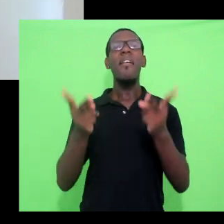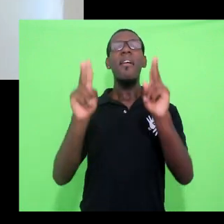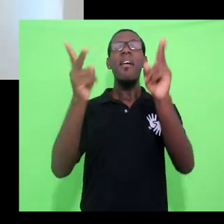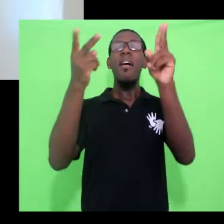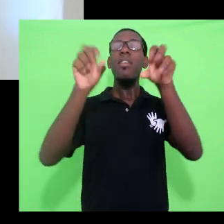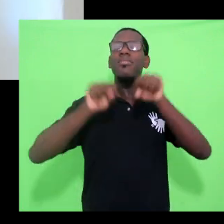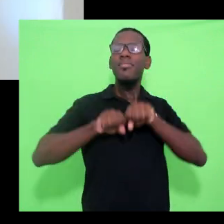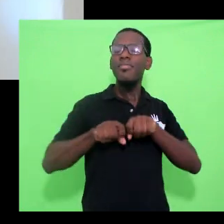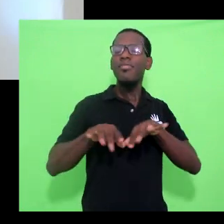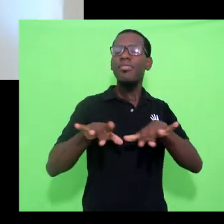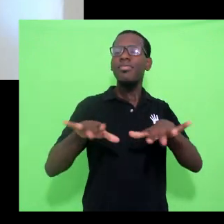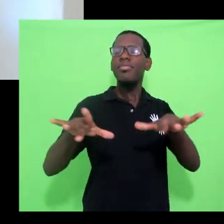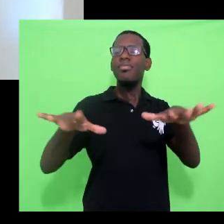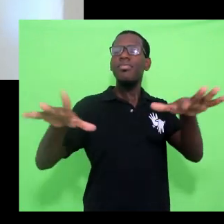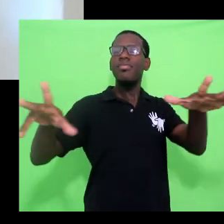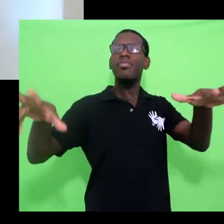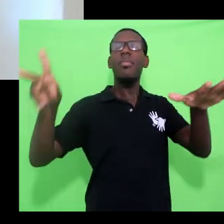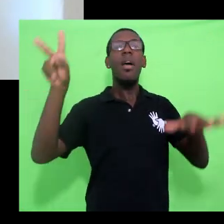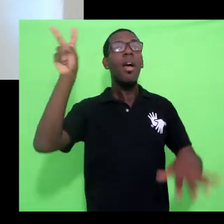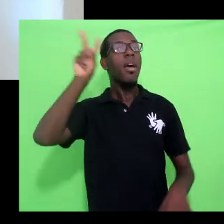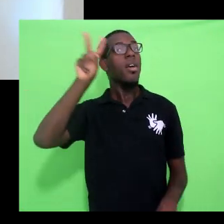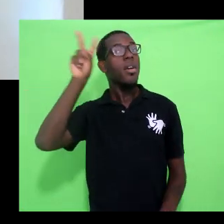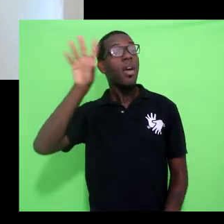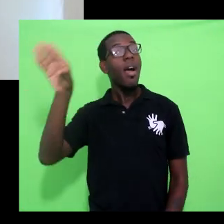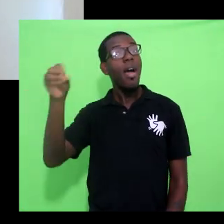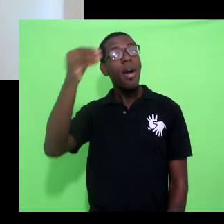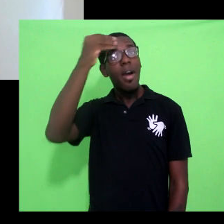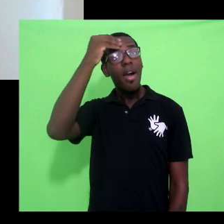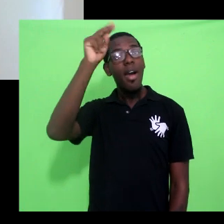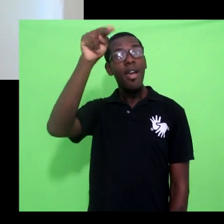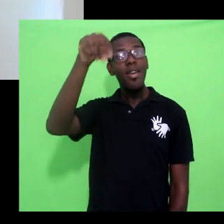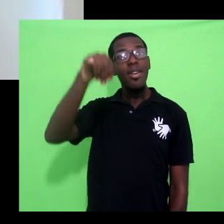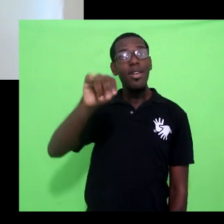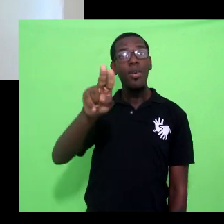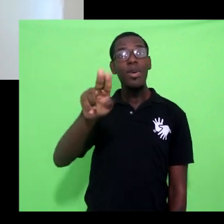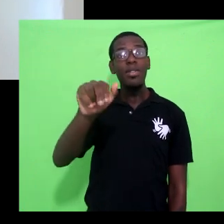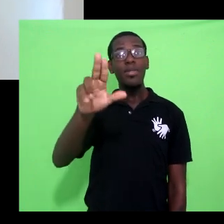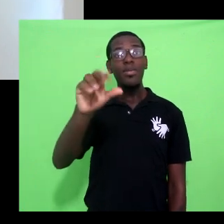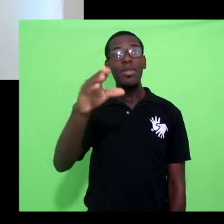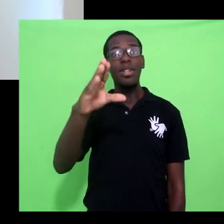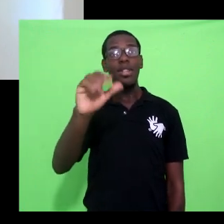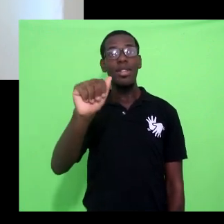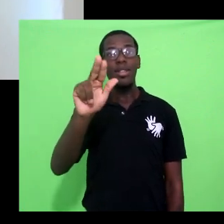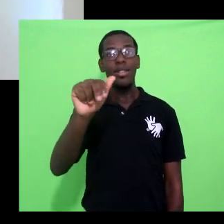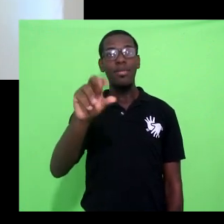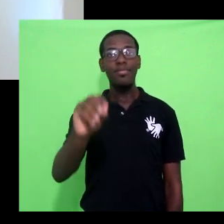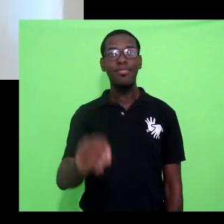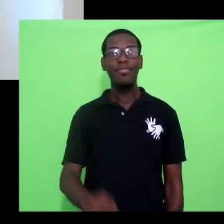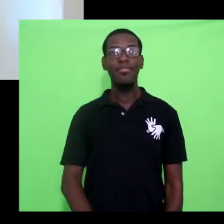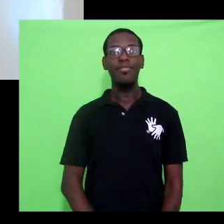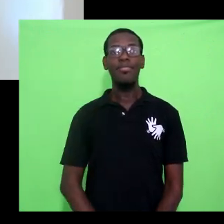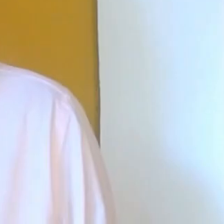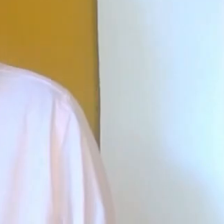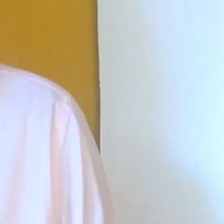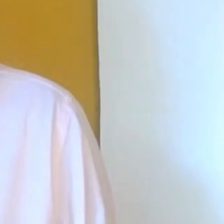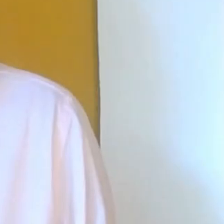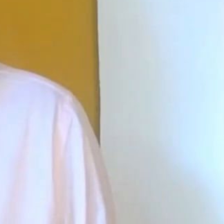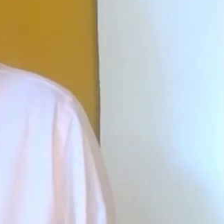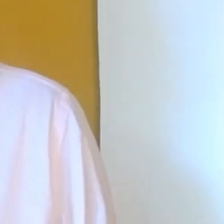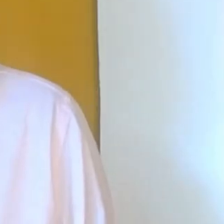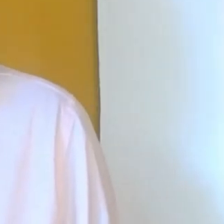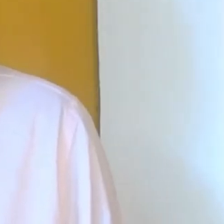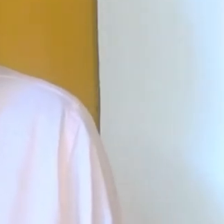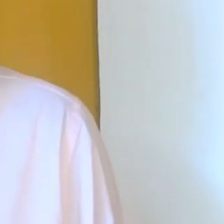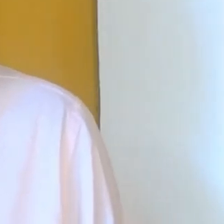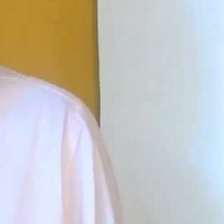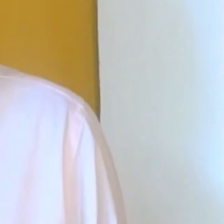centúrias, continuar fazendo esse trabalho tão importante, que é a preservação, a valorização e a difusão da história